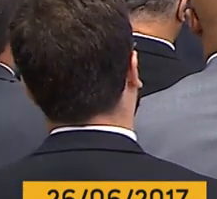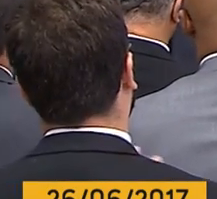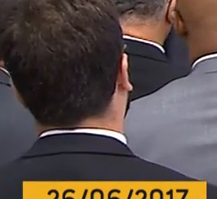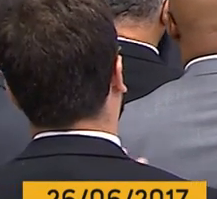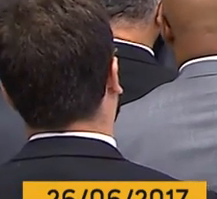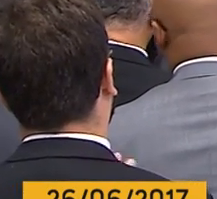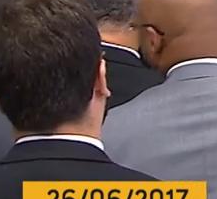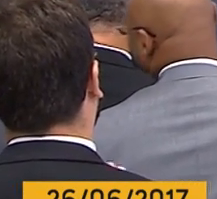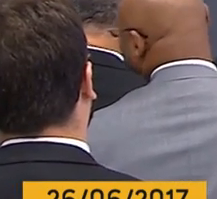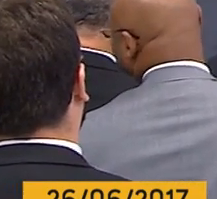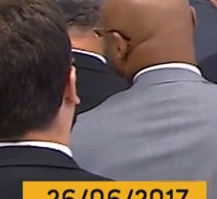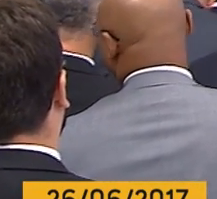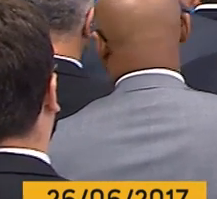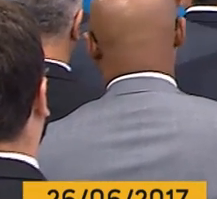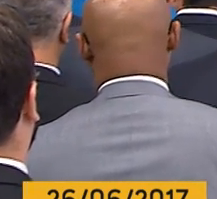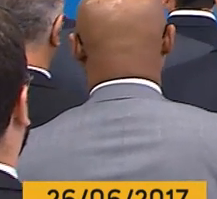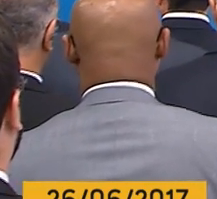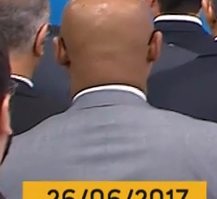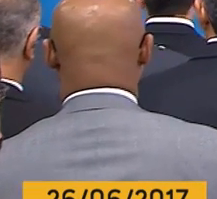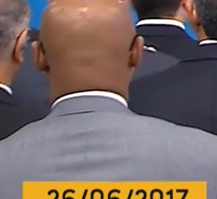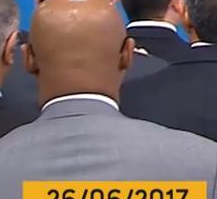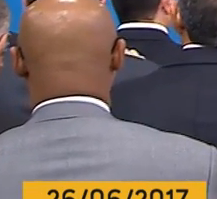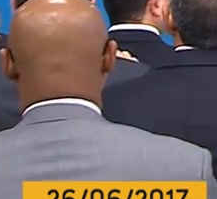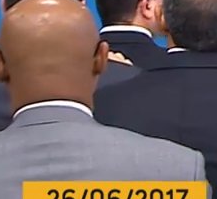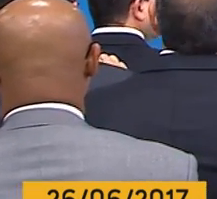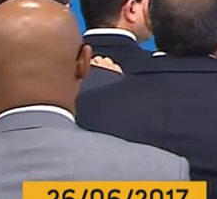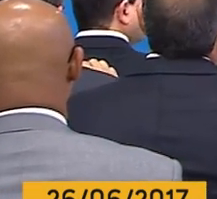está encerrada esta cerimônia